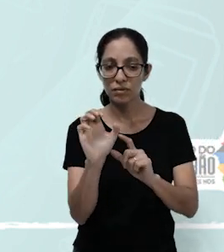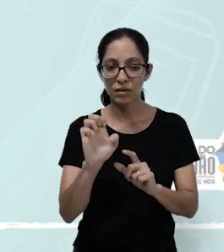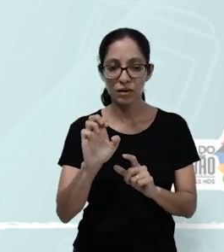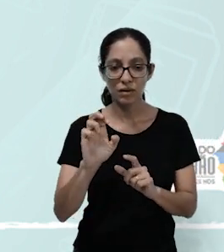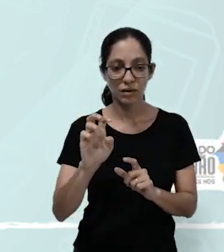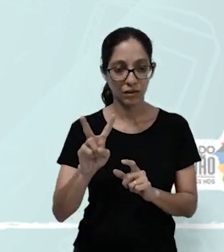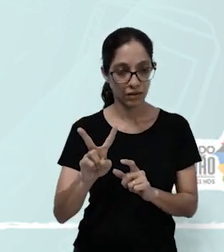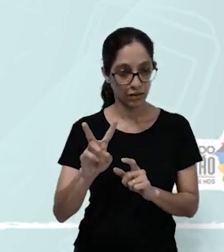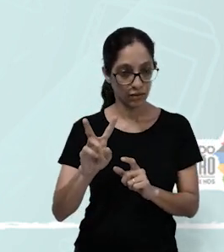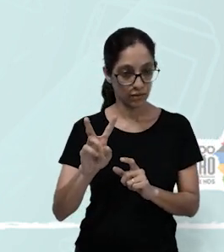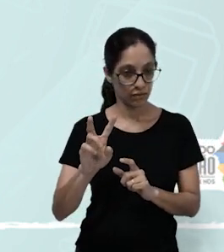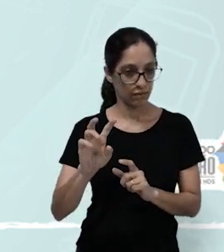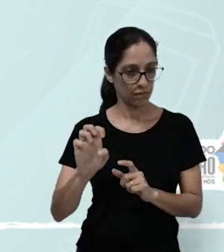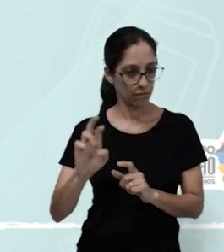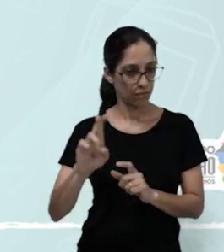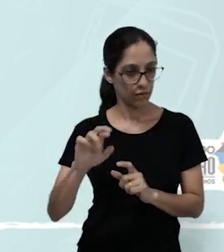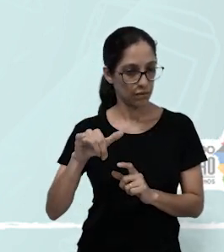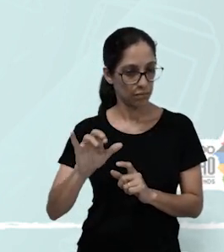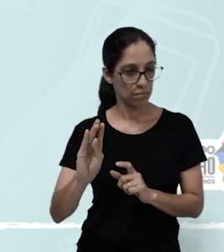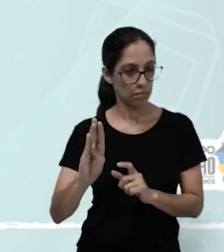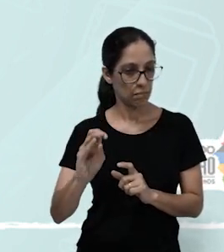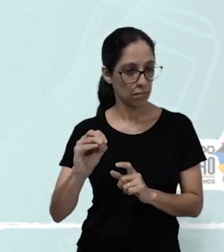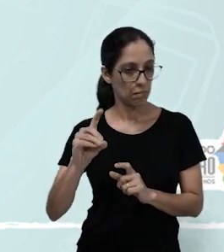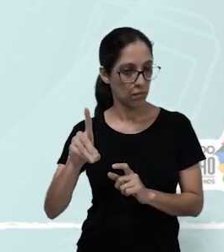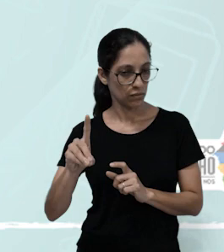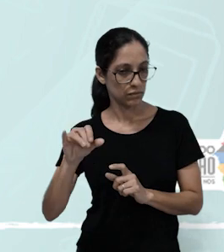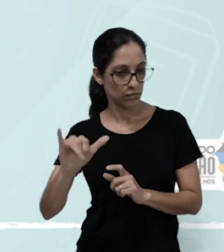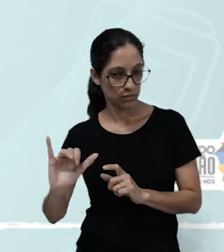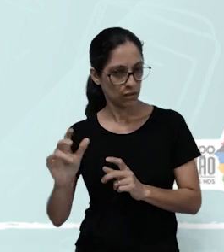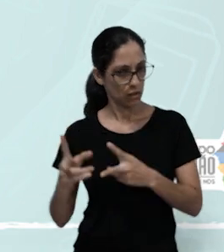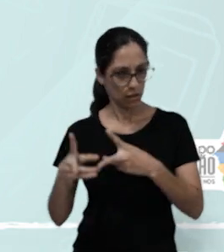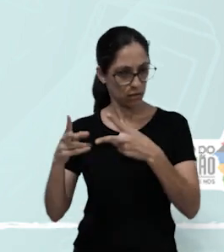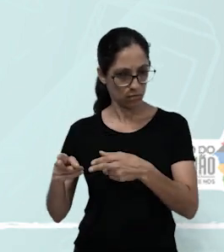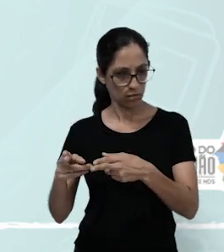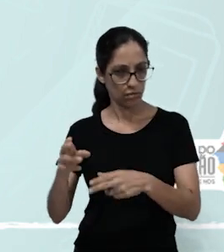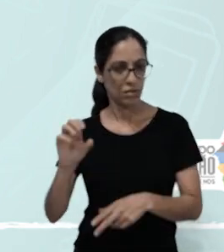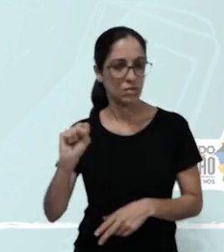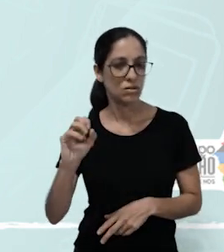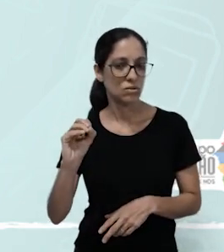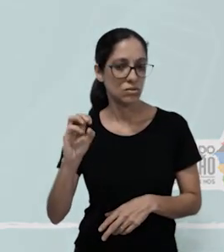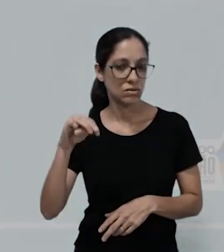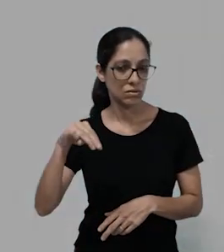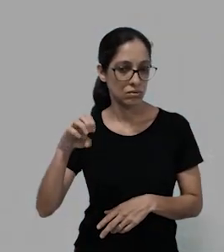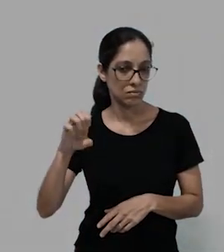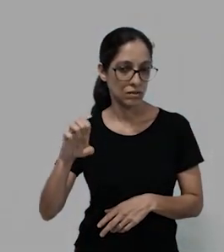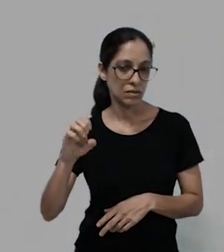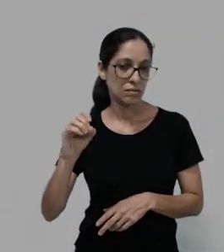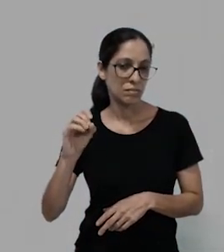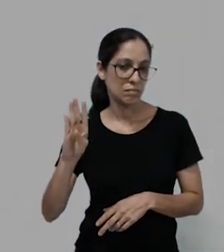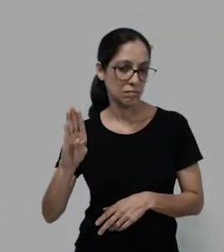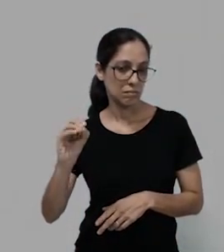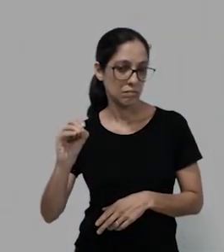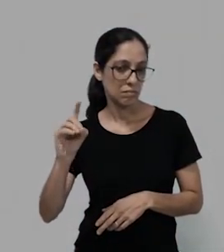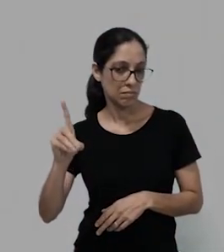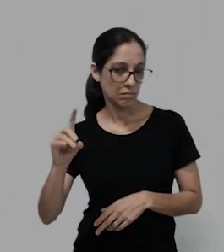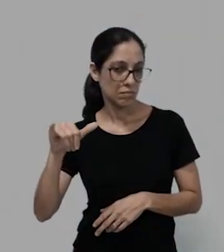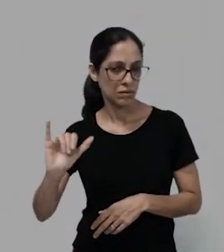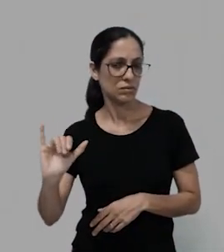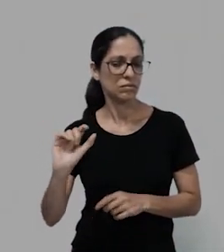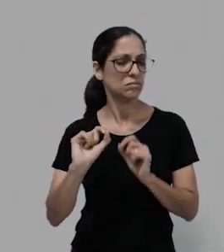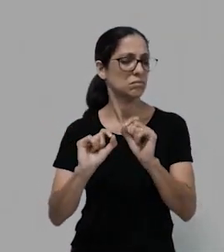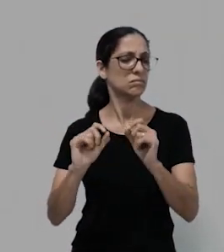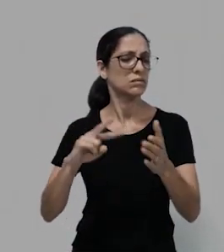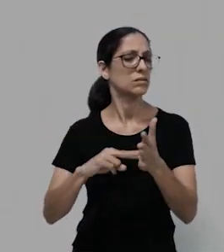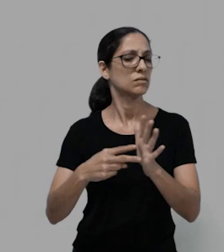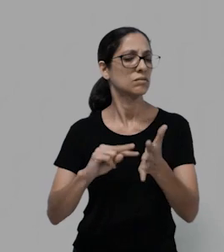everybody é sinônimo de somebody. Tá certo ou tá errado? Aí você vai lembrar. O que significa